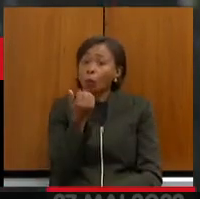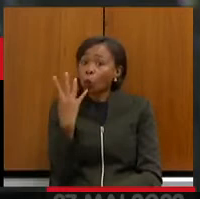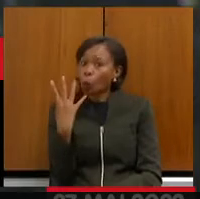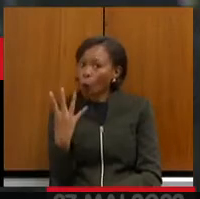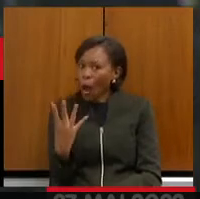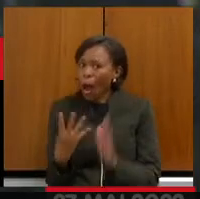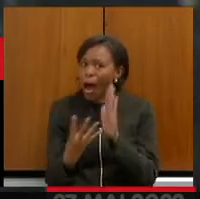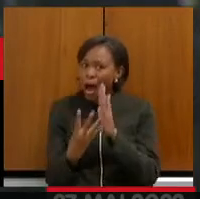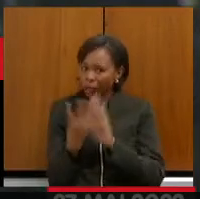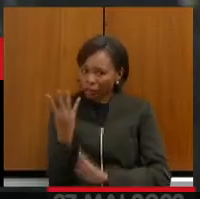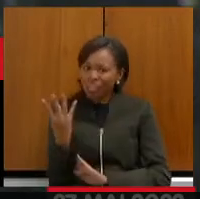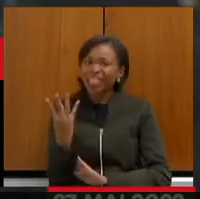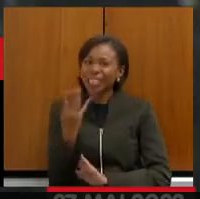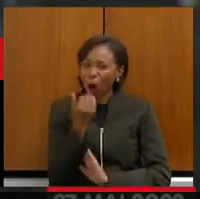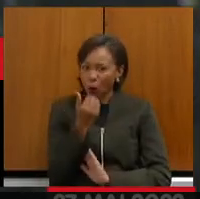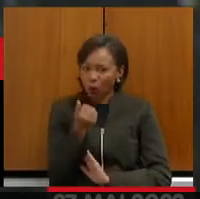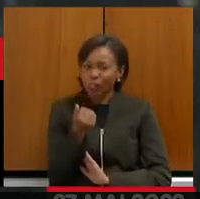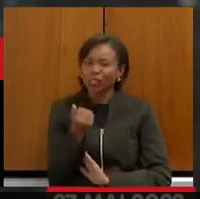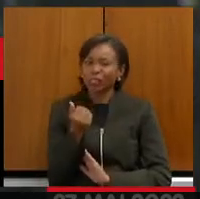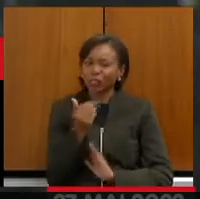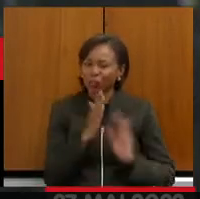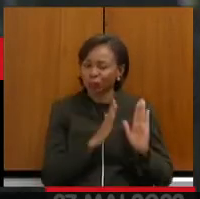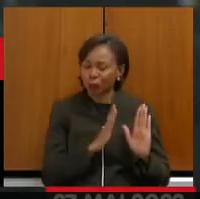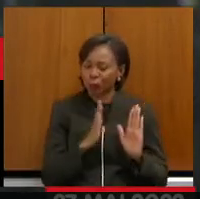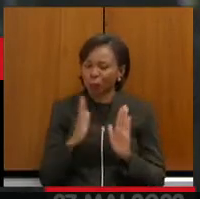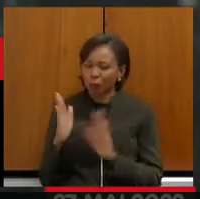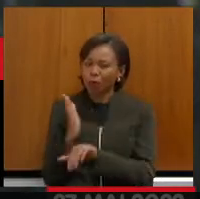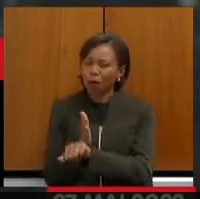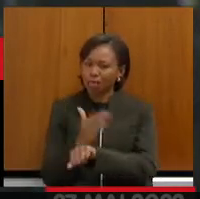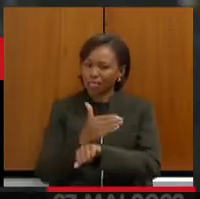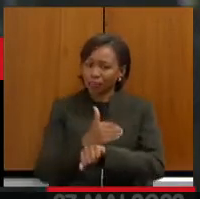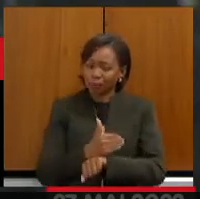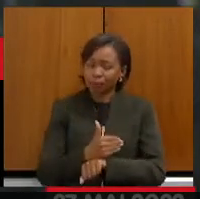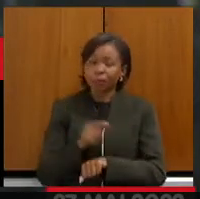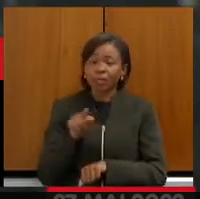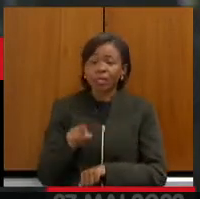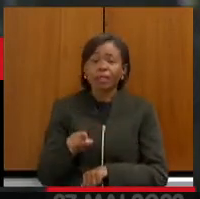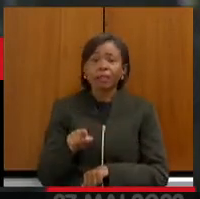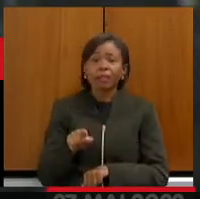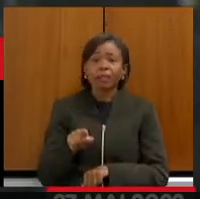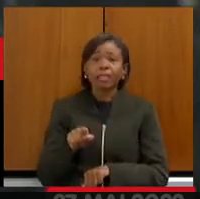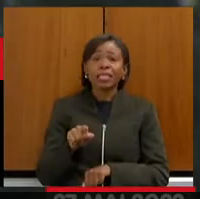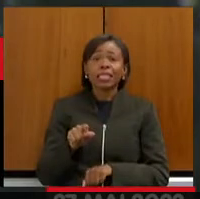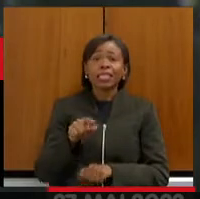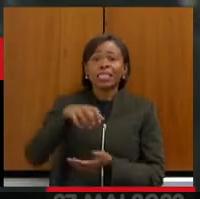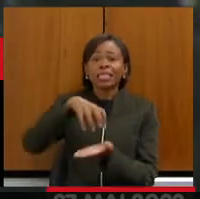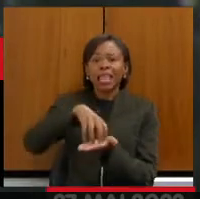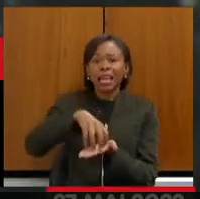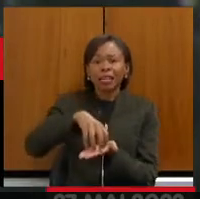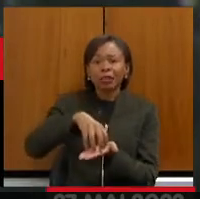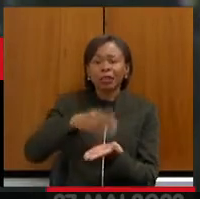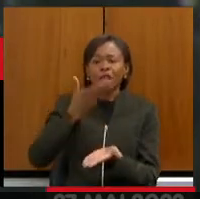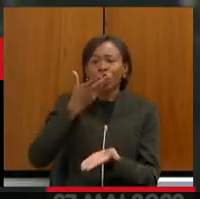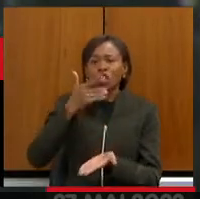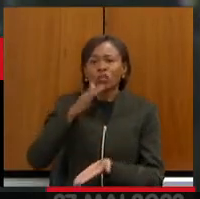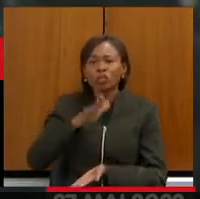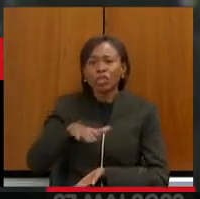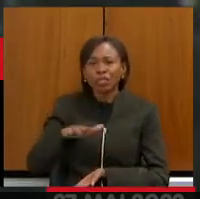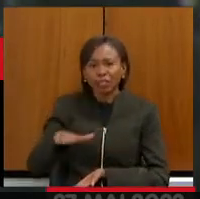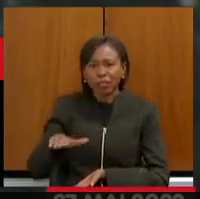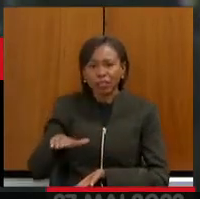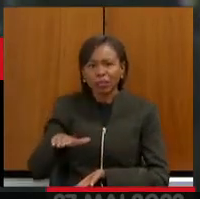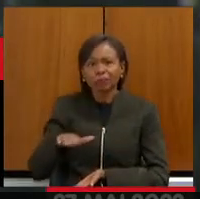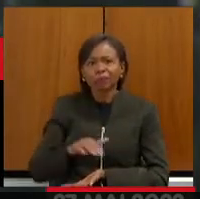dia esse projeto chama centro infantil mops que eu tenho muito orgulho de fazer